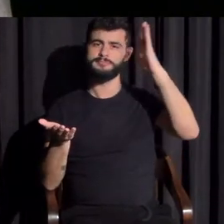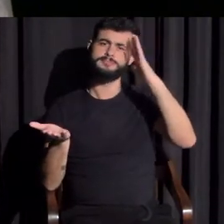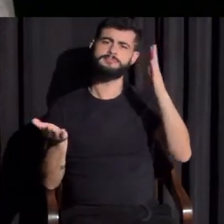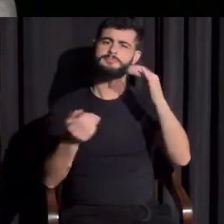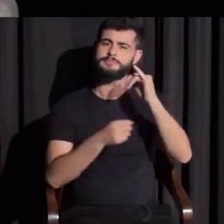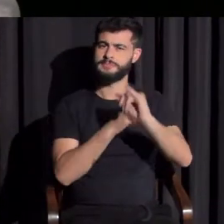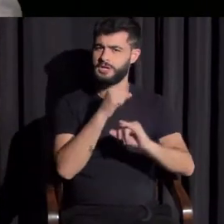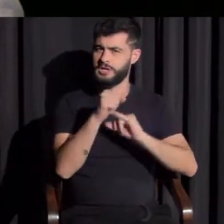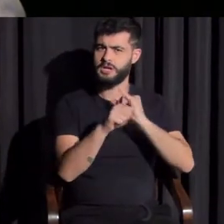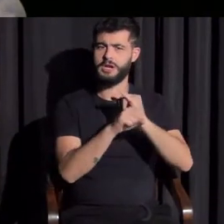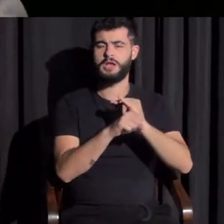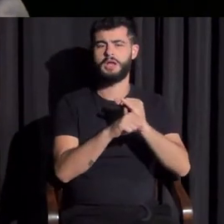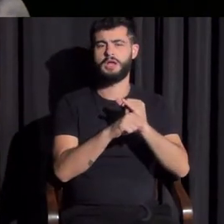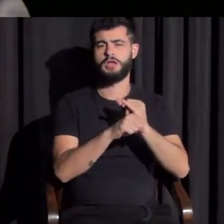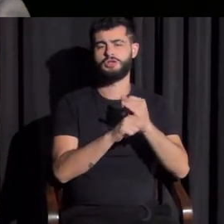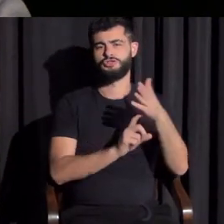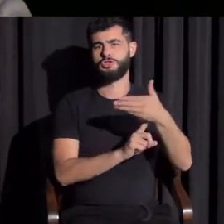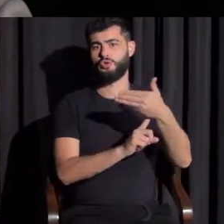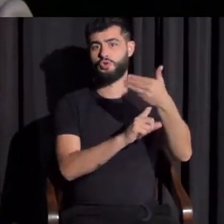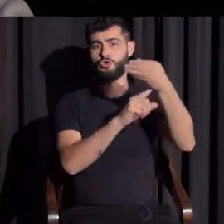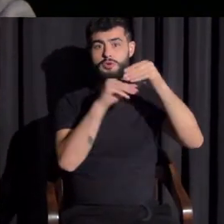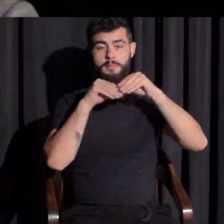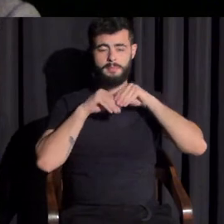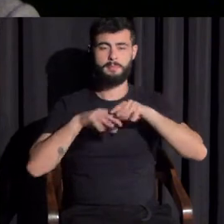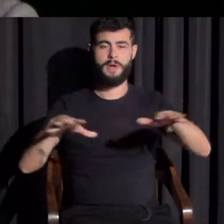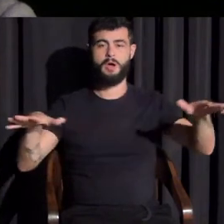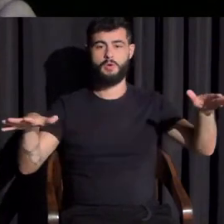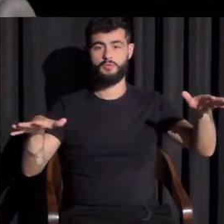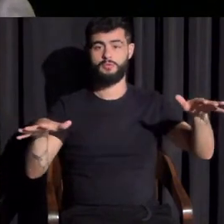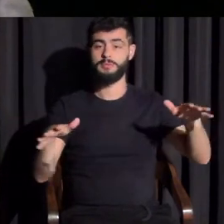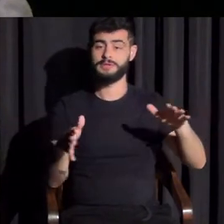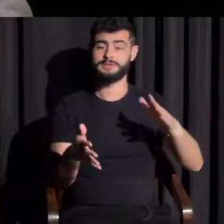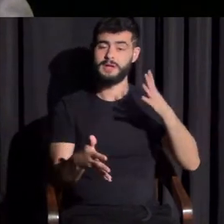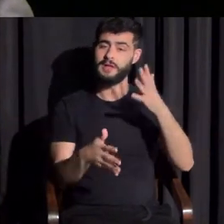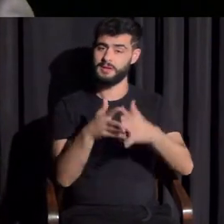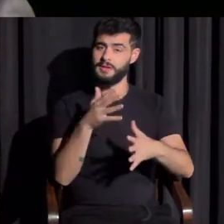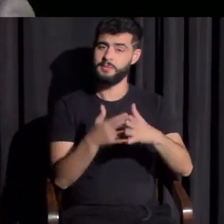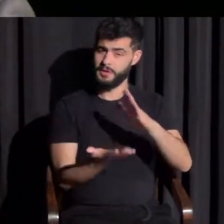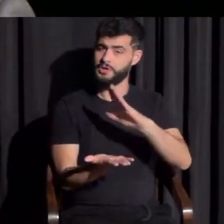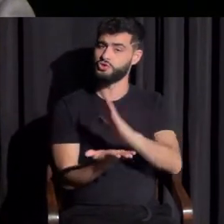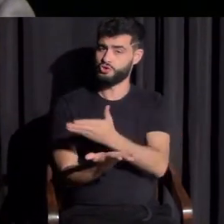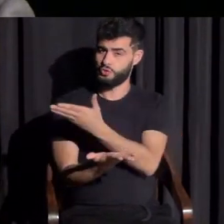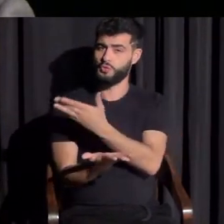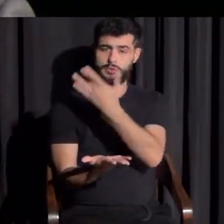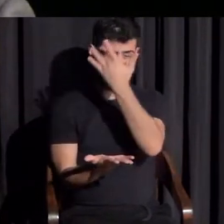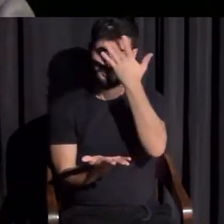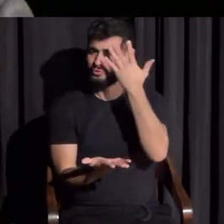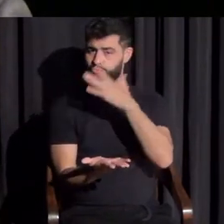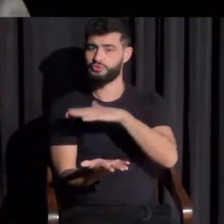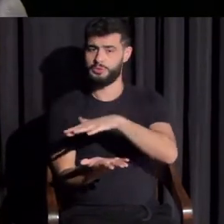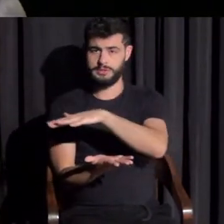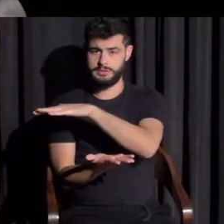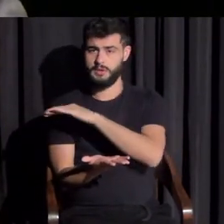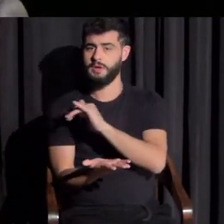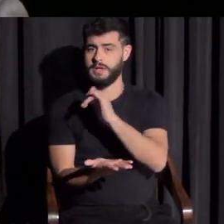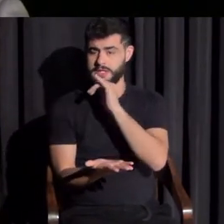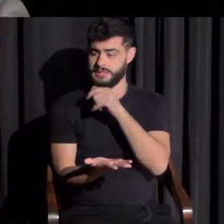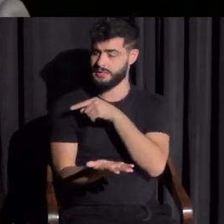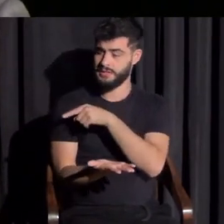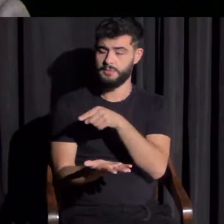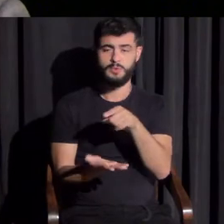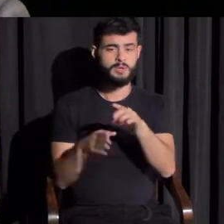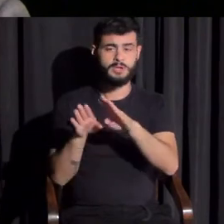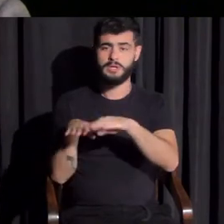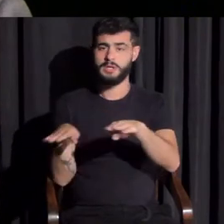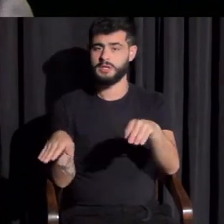também é uma forma de exclusão social, né? Então, na medida em que essas crianças não têm acesso à